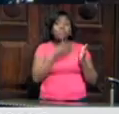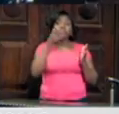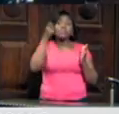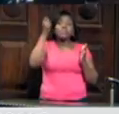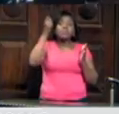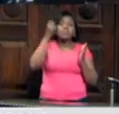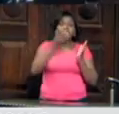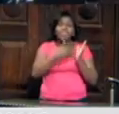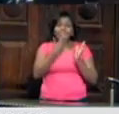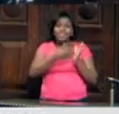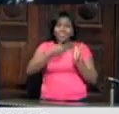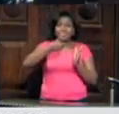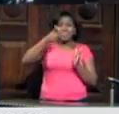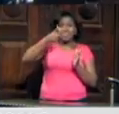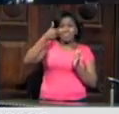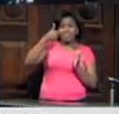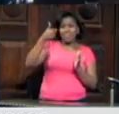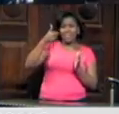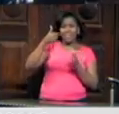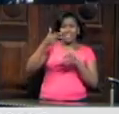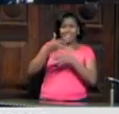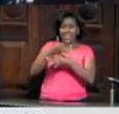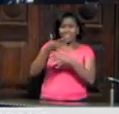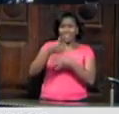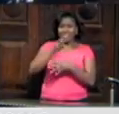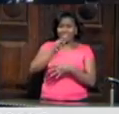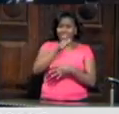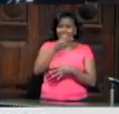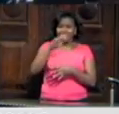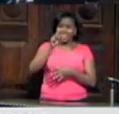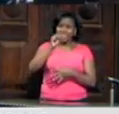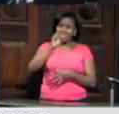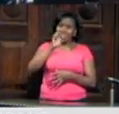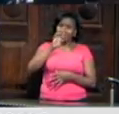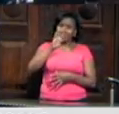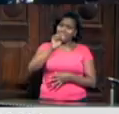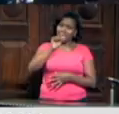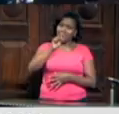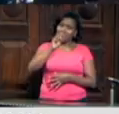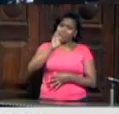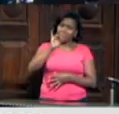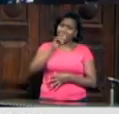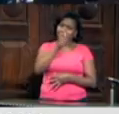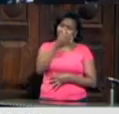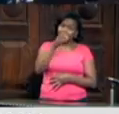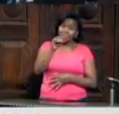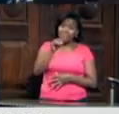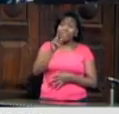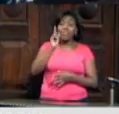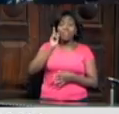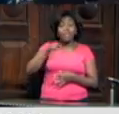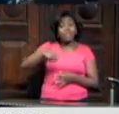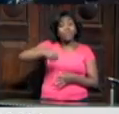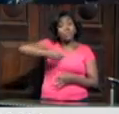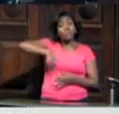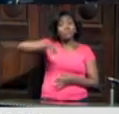da cidade de São Sebastião do Rio de Janeiro, que é, meu caro deputado Zaqueu, o nosso